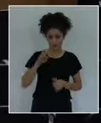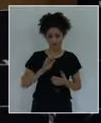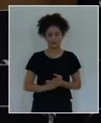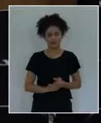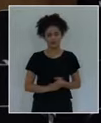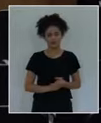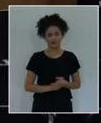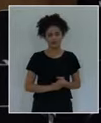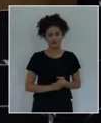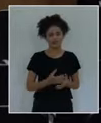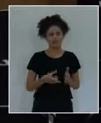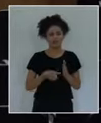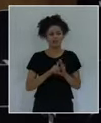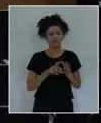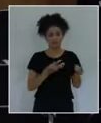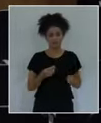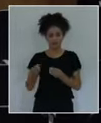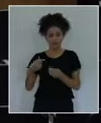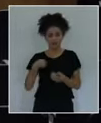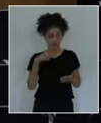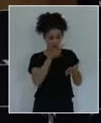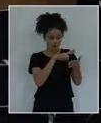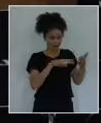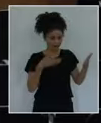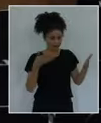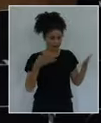encaminhar, eu vou ler.